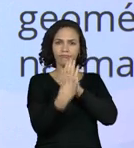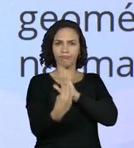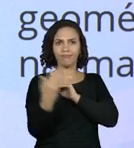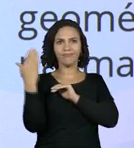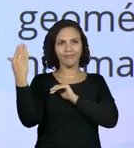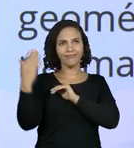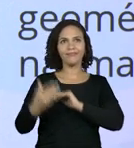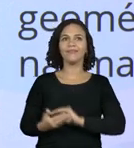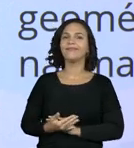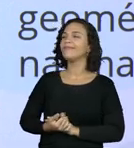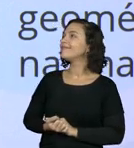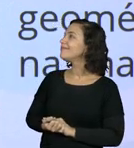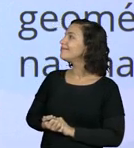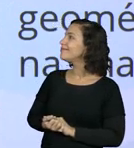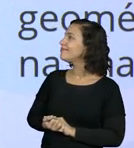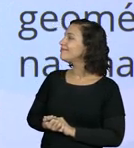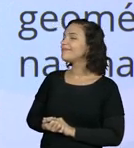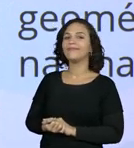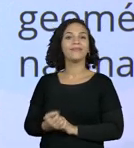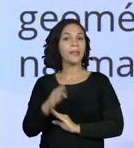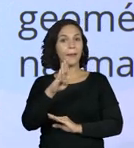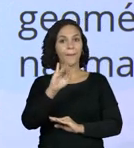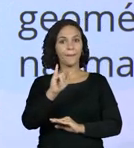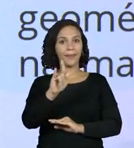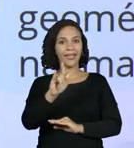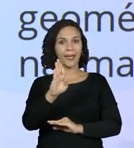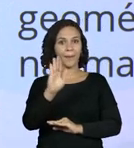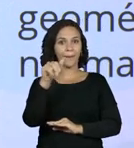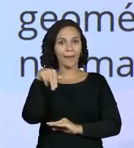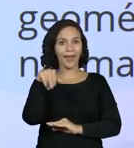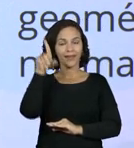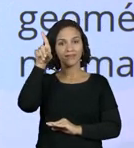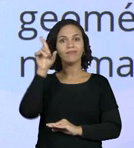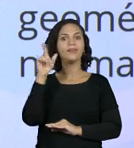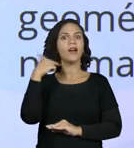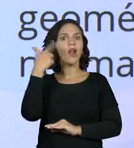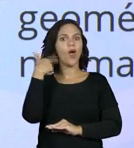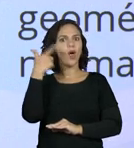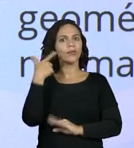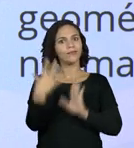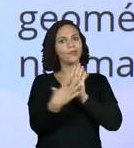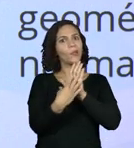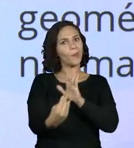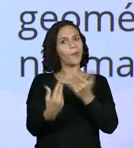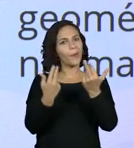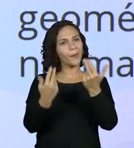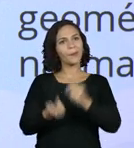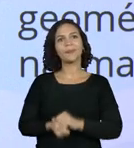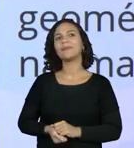gostei. Vamos lá, turma. Que forma geométrica vocês estão percebendo aí?